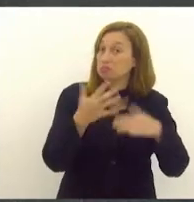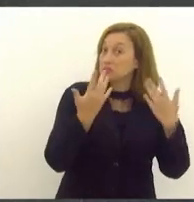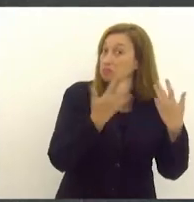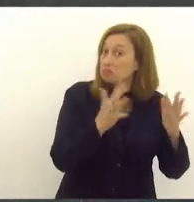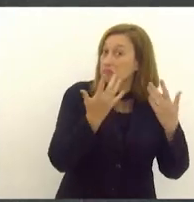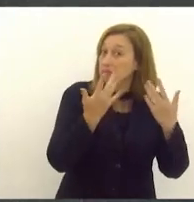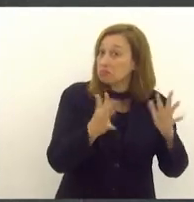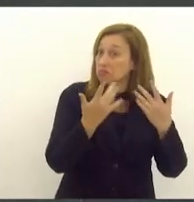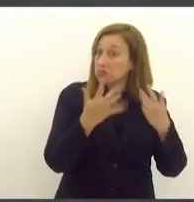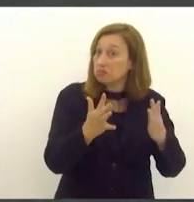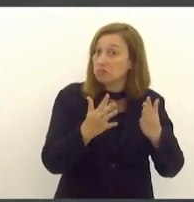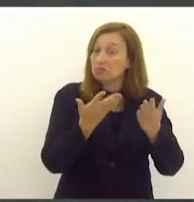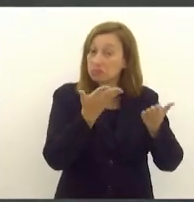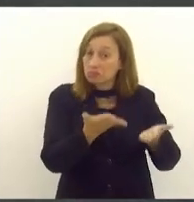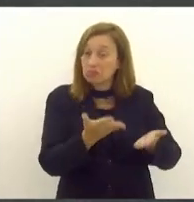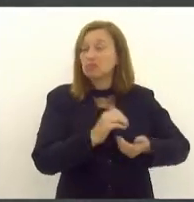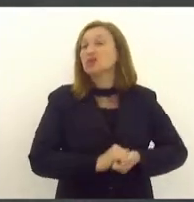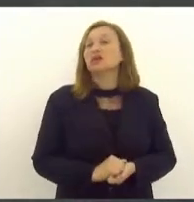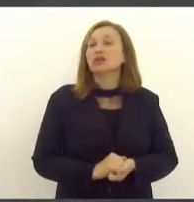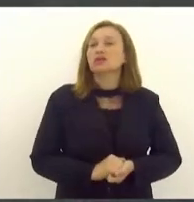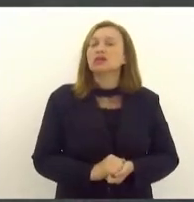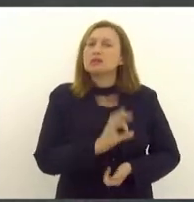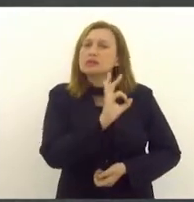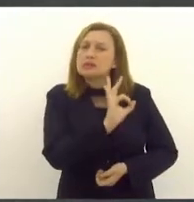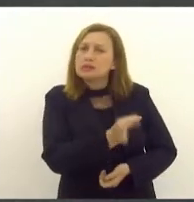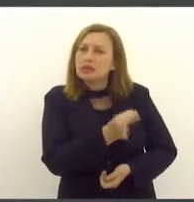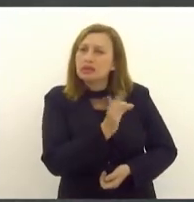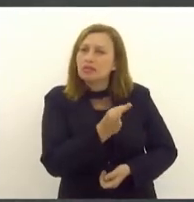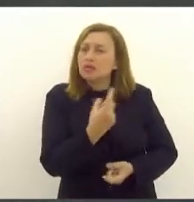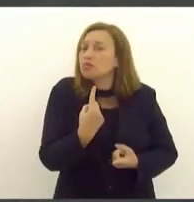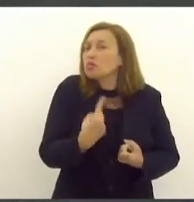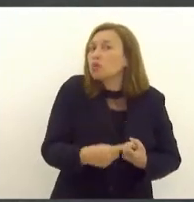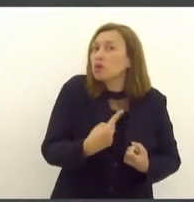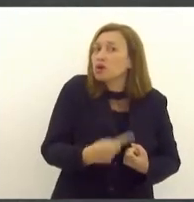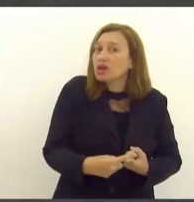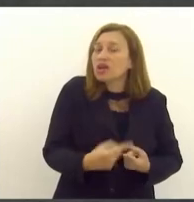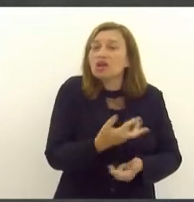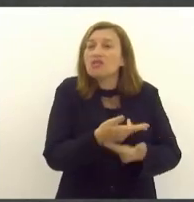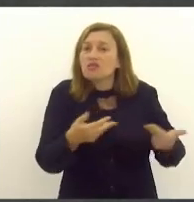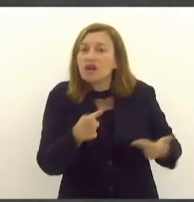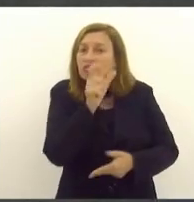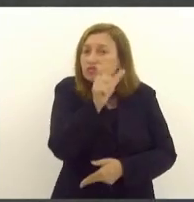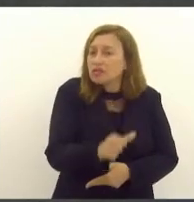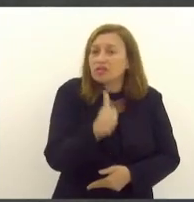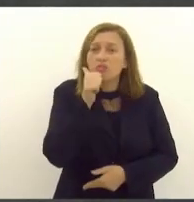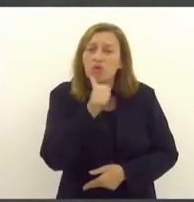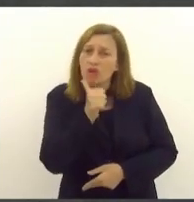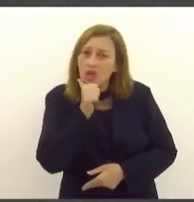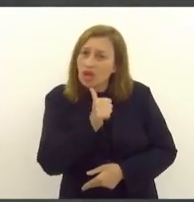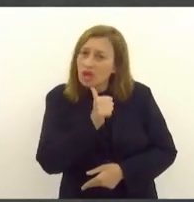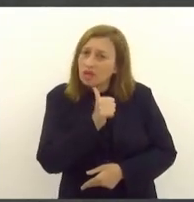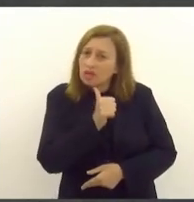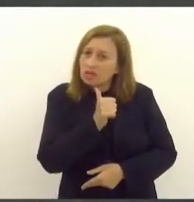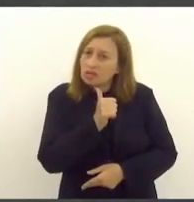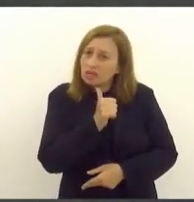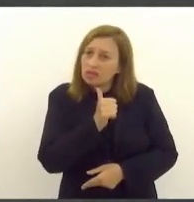a proposição justamente porque muitas dessas mulheres foram